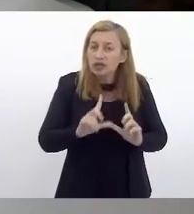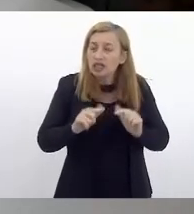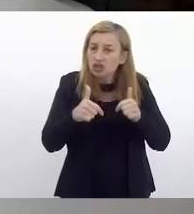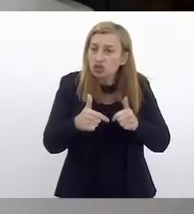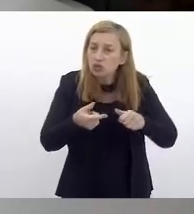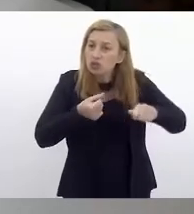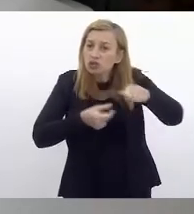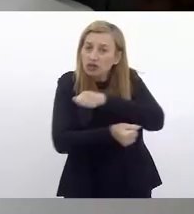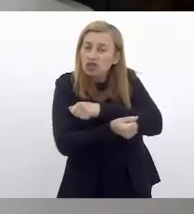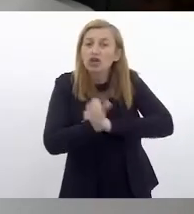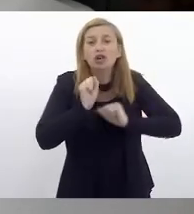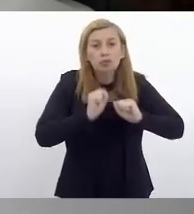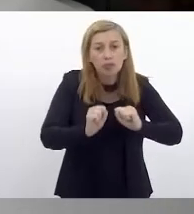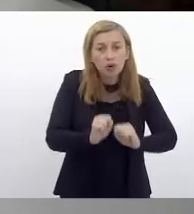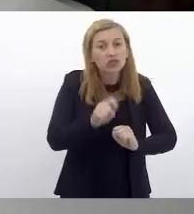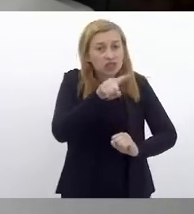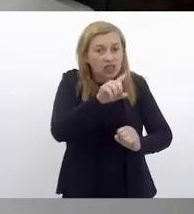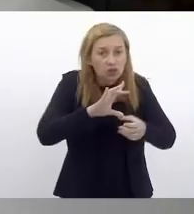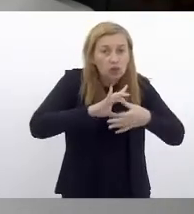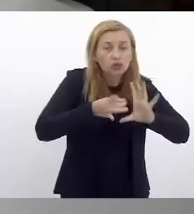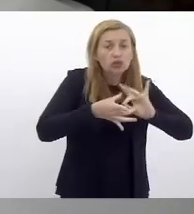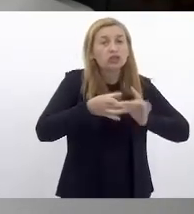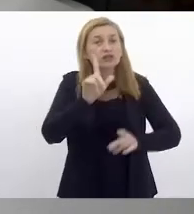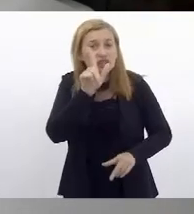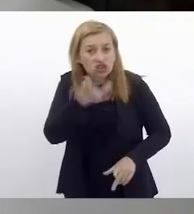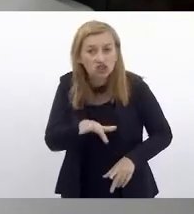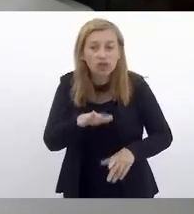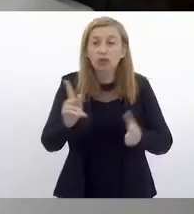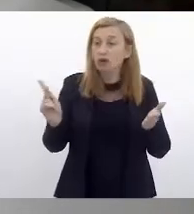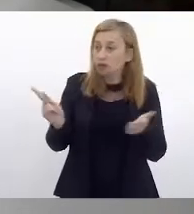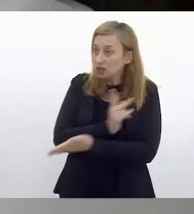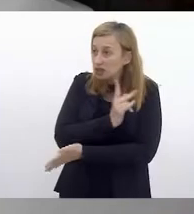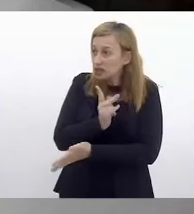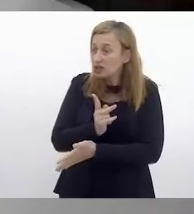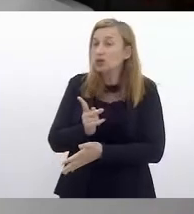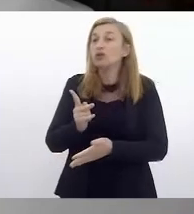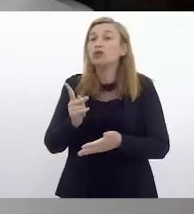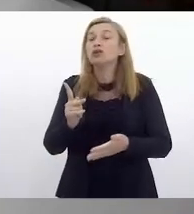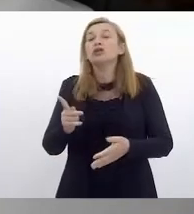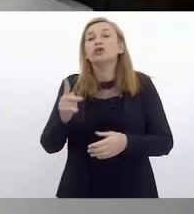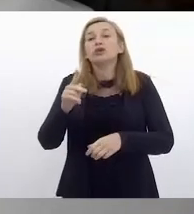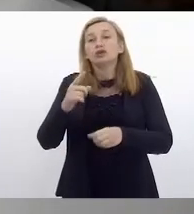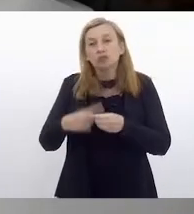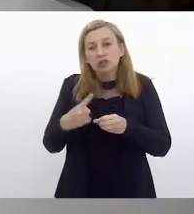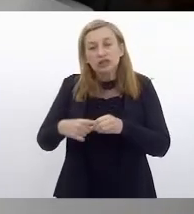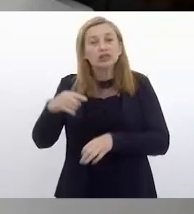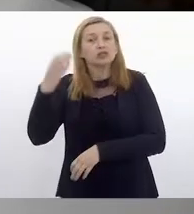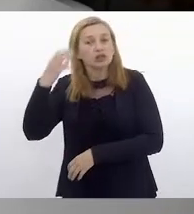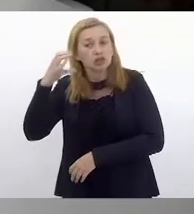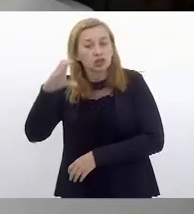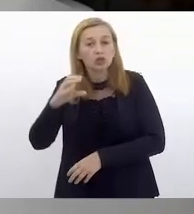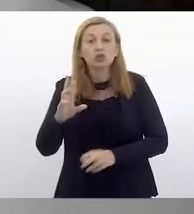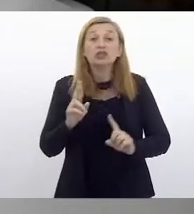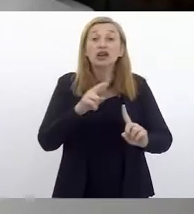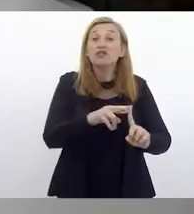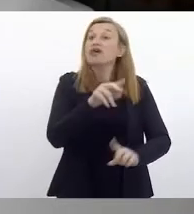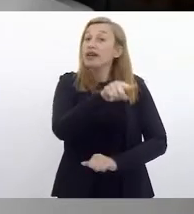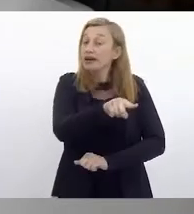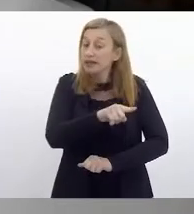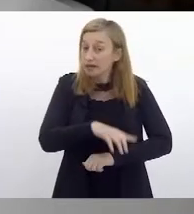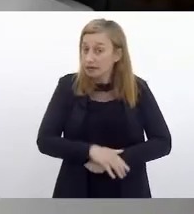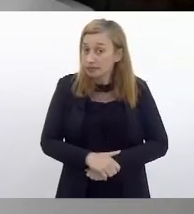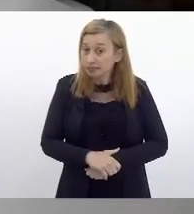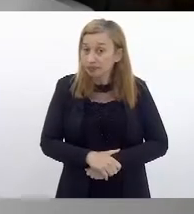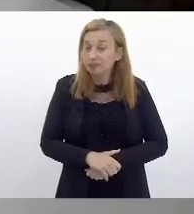possam, naquele contexto, fazer a diferença, como aconteceu no município de Niterói. No que se refere aqui